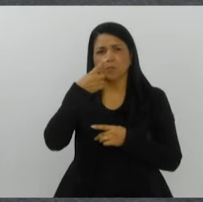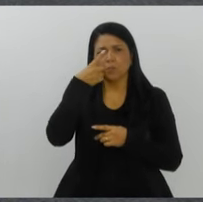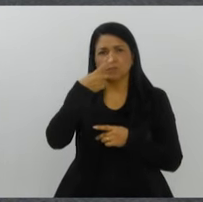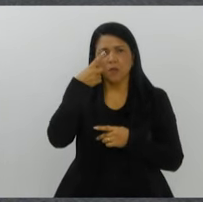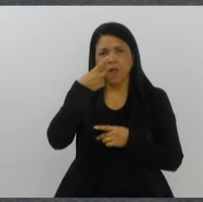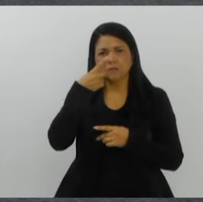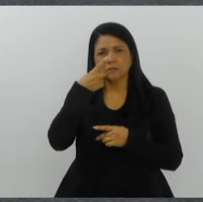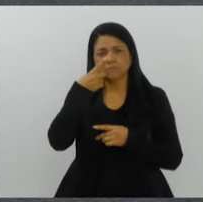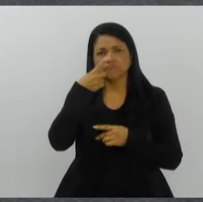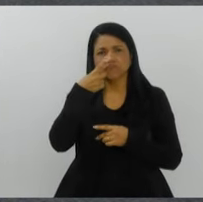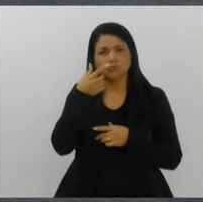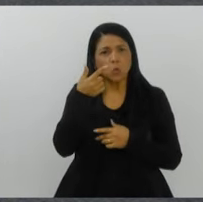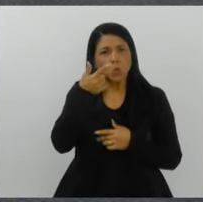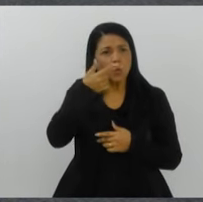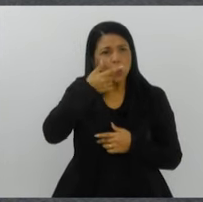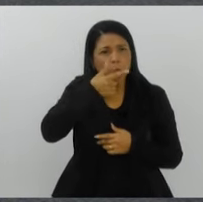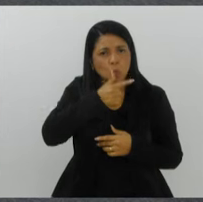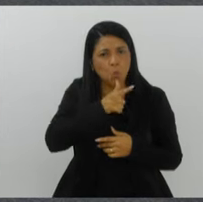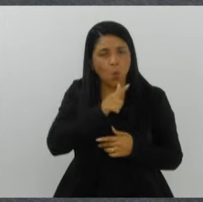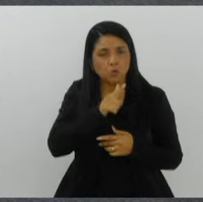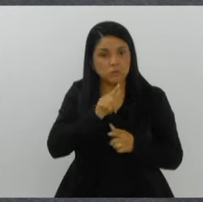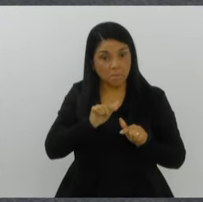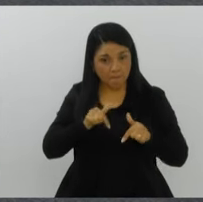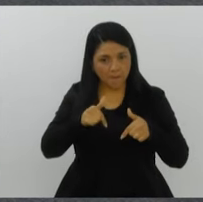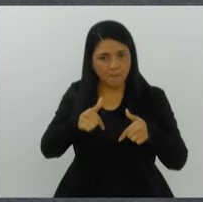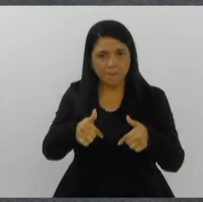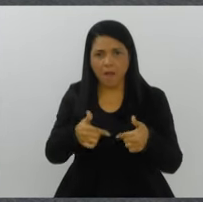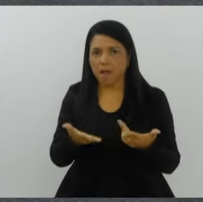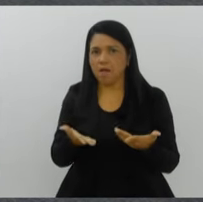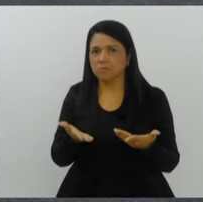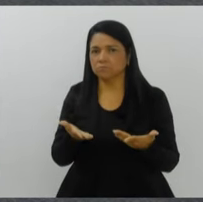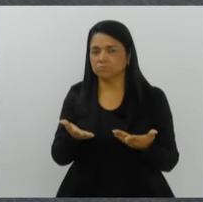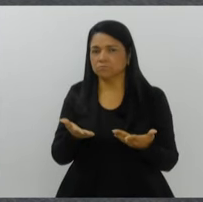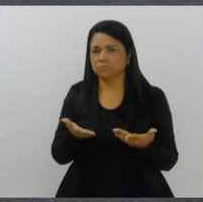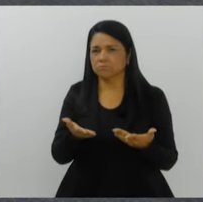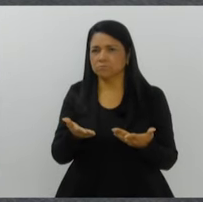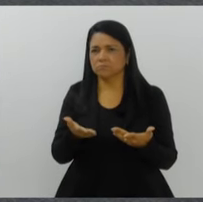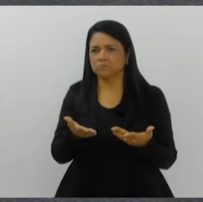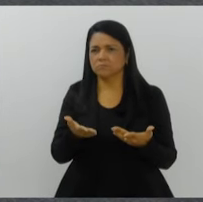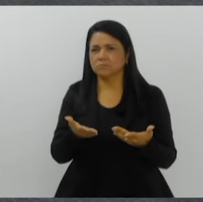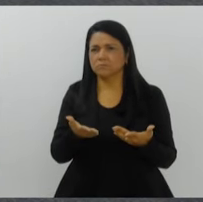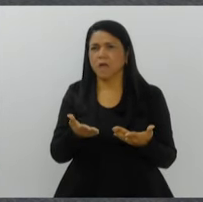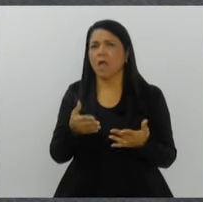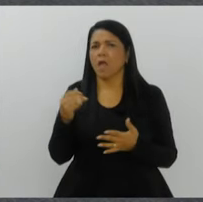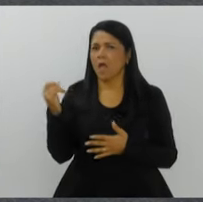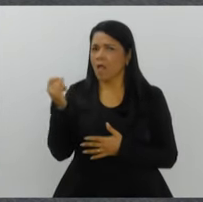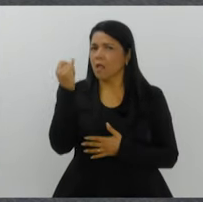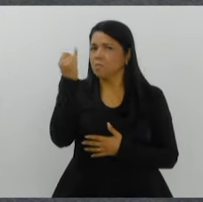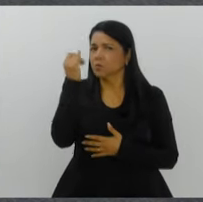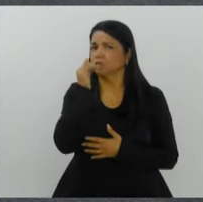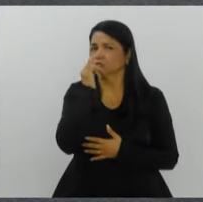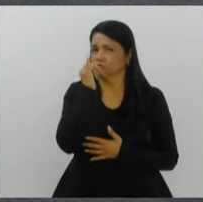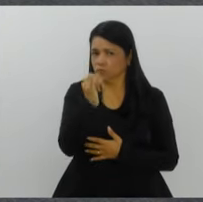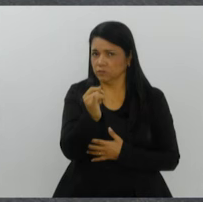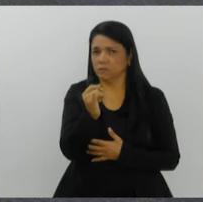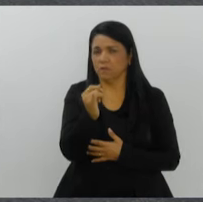que eu não tenha conseguido obter êxito. Acho que isso é uma coisa muito importante de ser